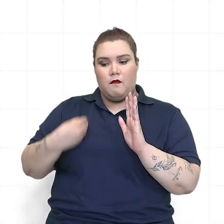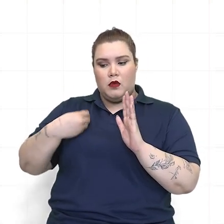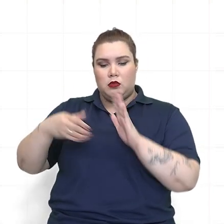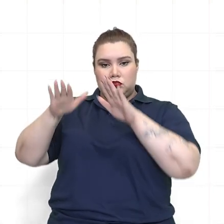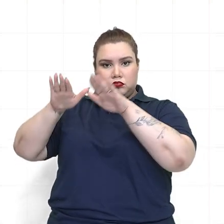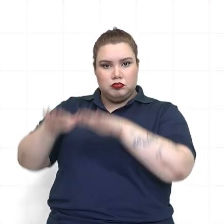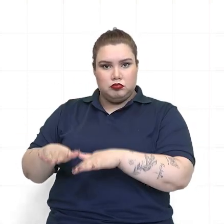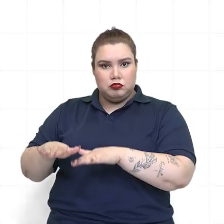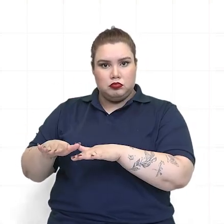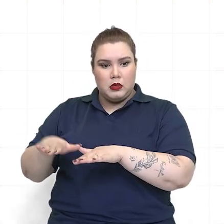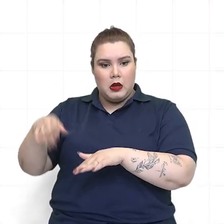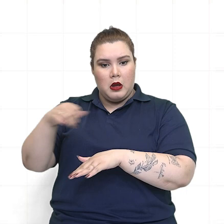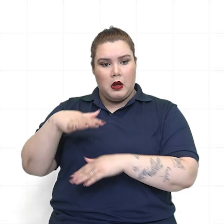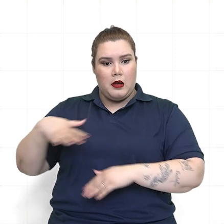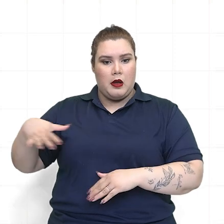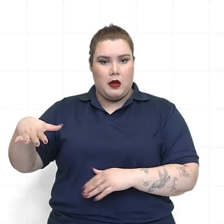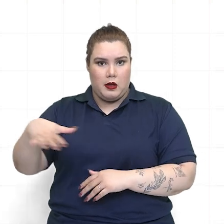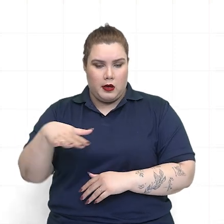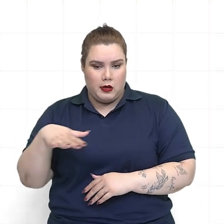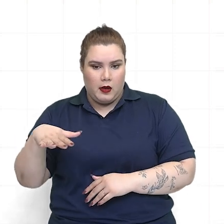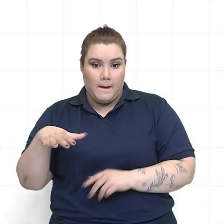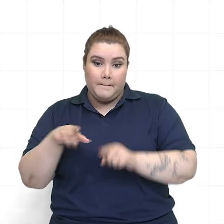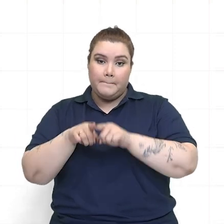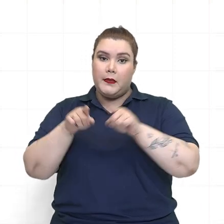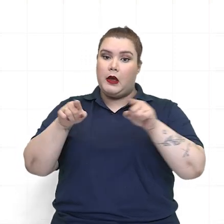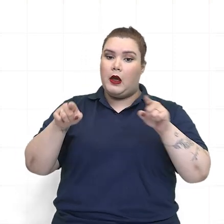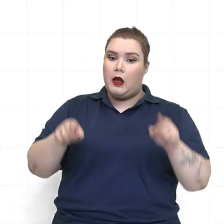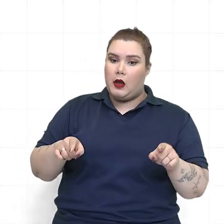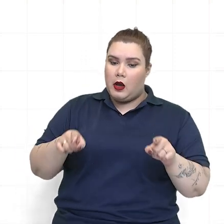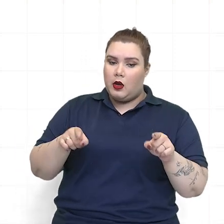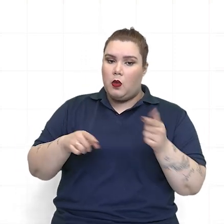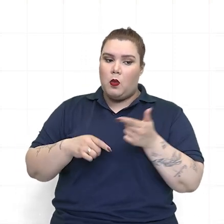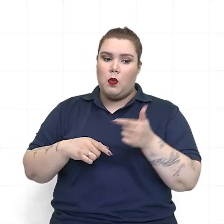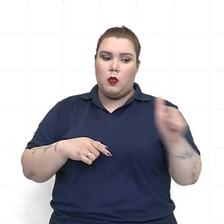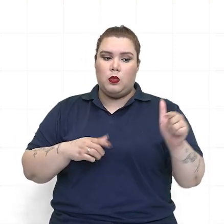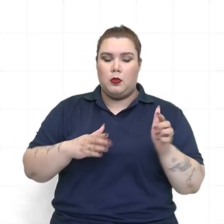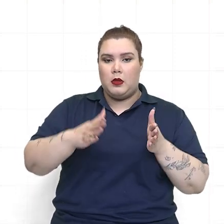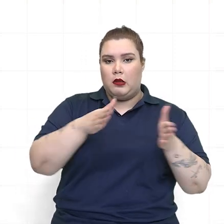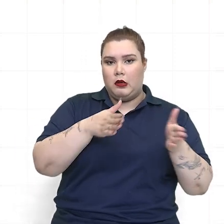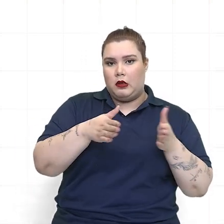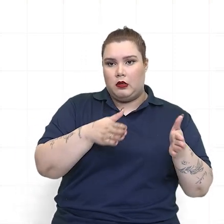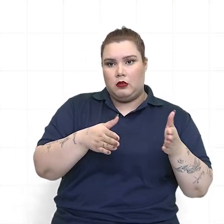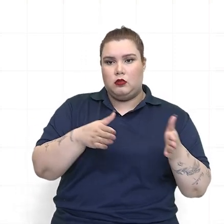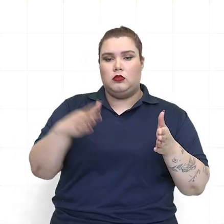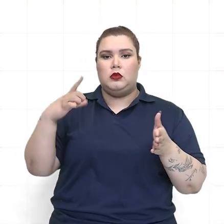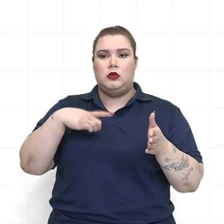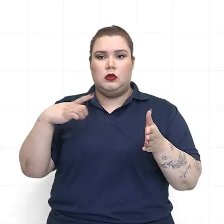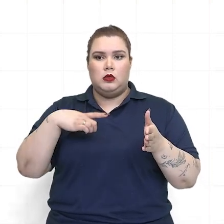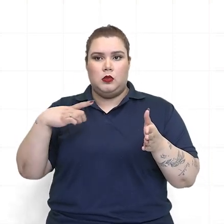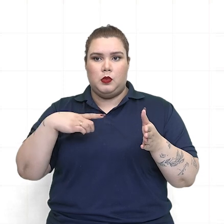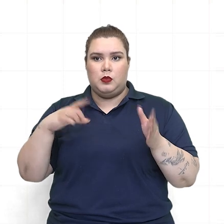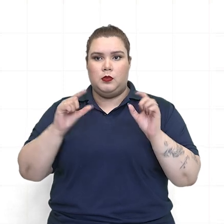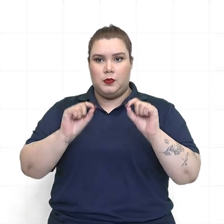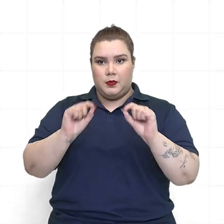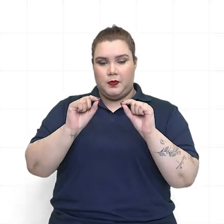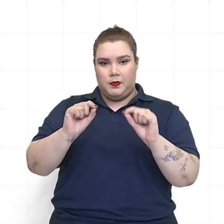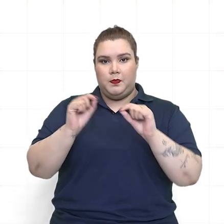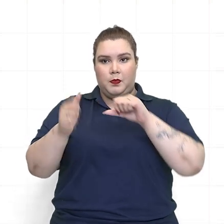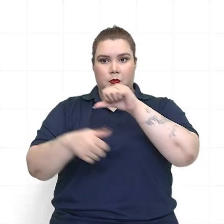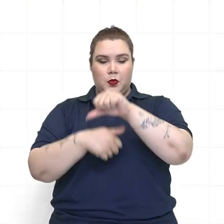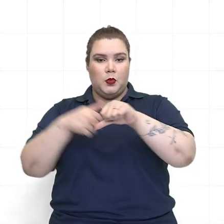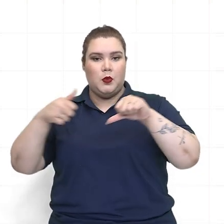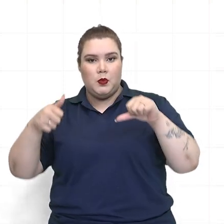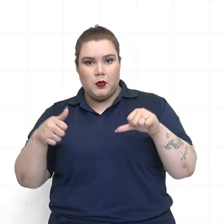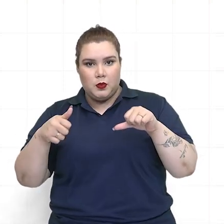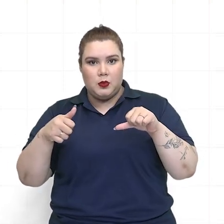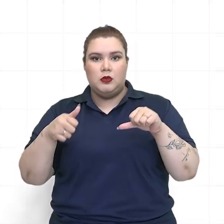fixo em uma região, mas em um outro dado momento ele estava, né,